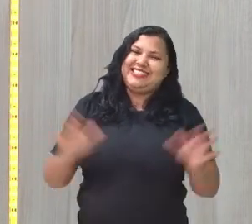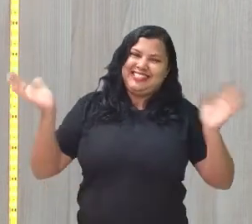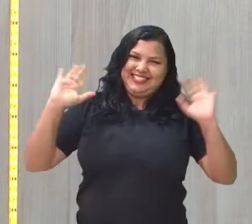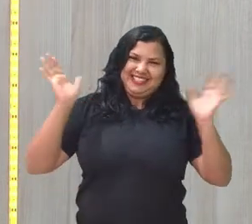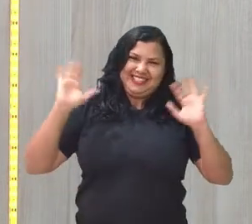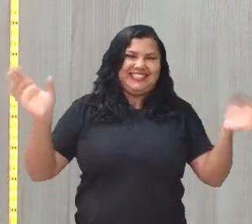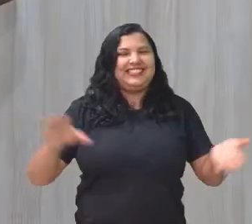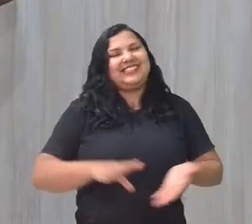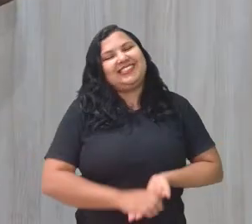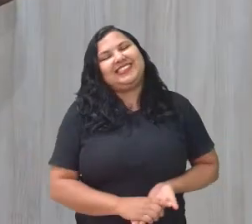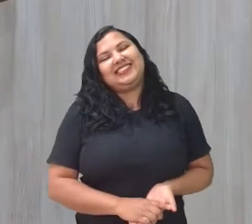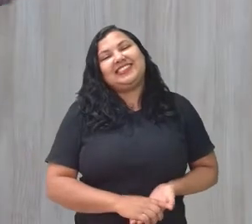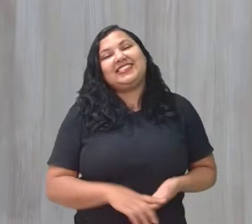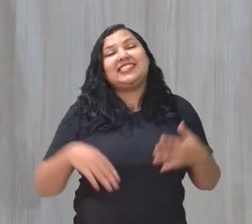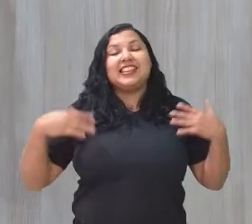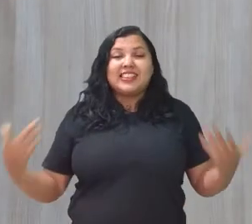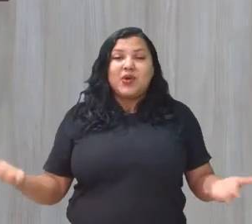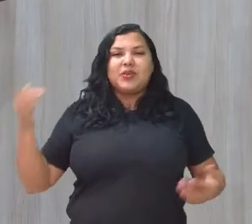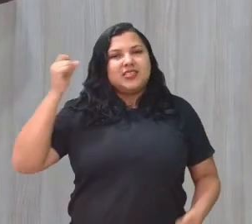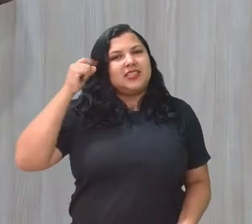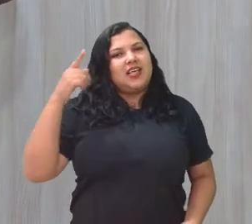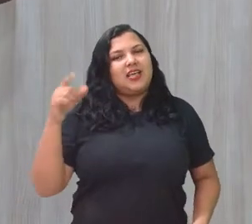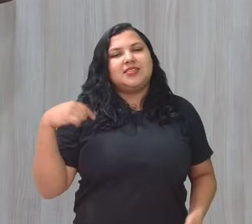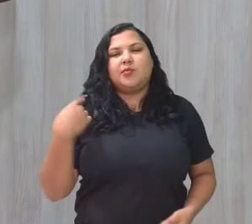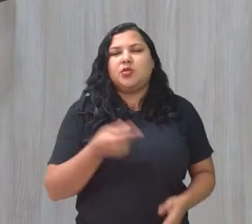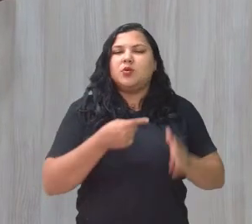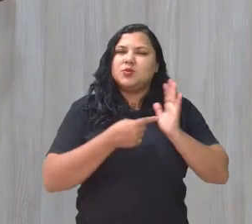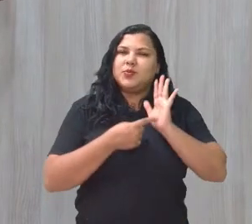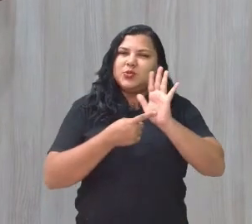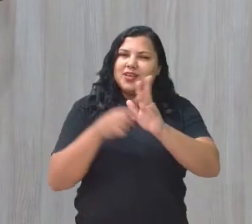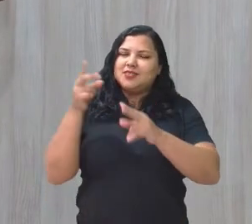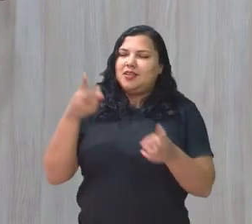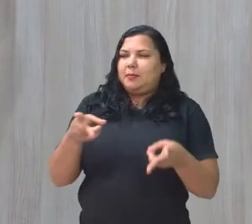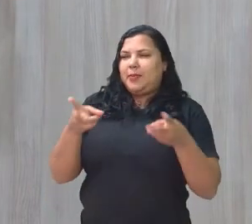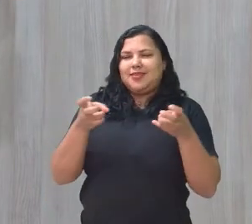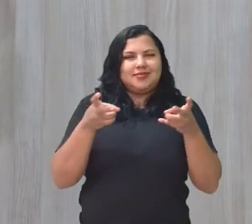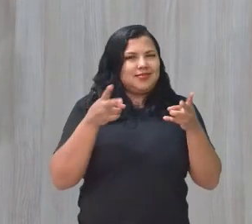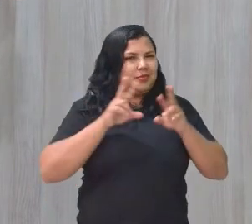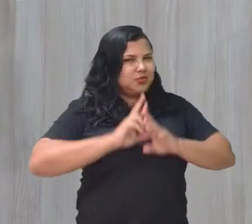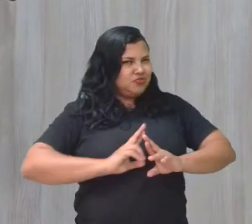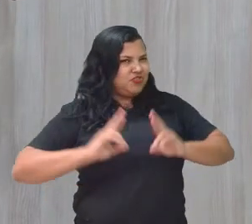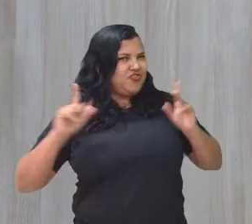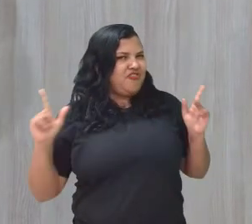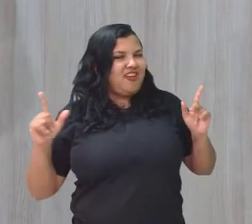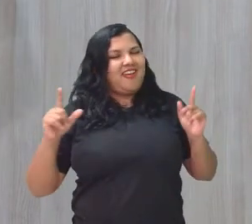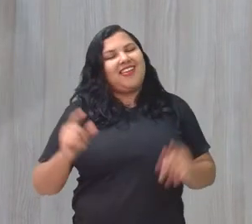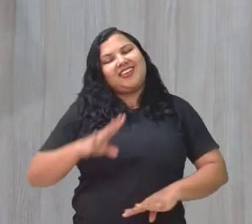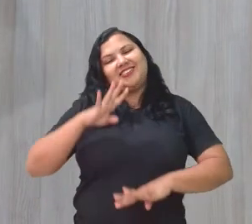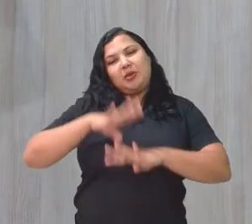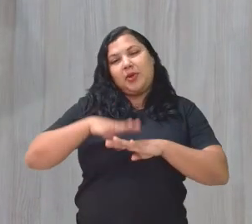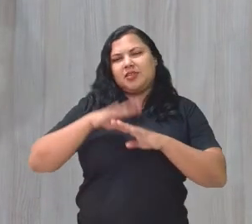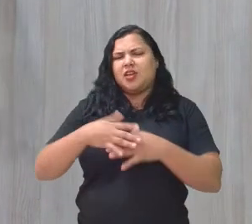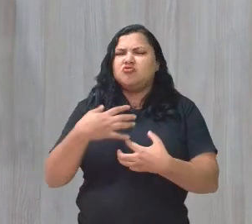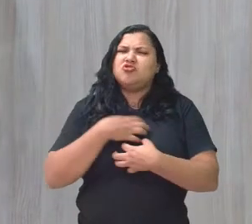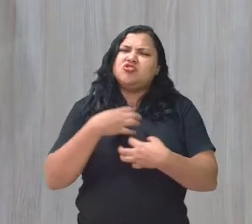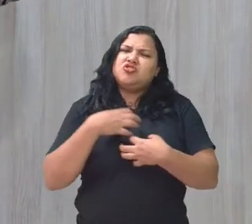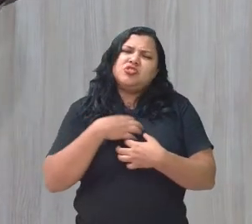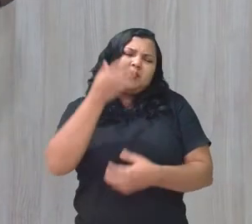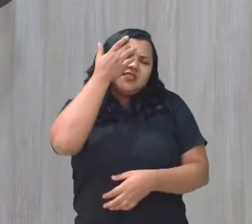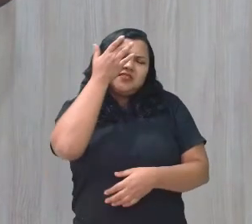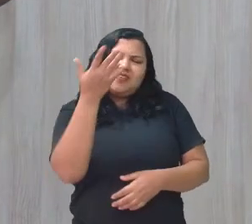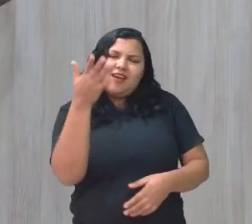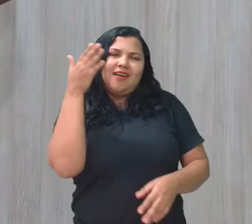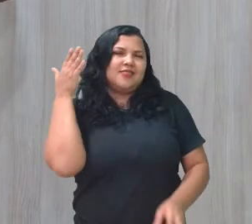gente. E é essa ideia, né? Ou seja, a gente trazer essa visão da matemática de uma maneira muito mais objetiva e essas várias conexões,